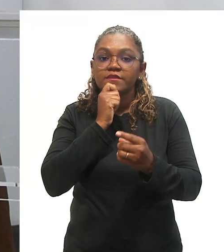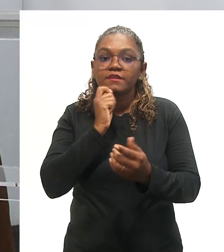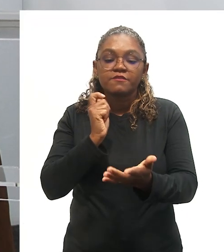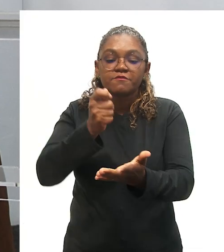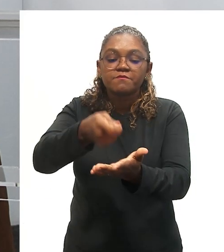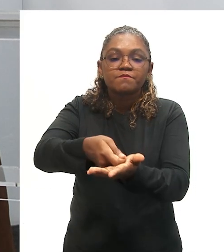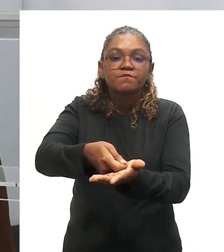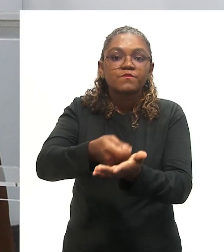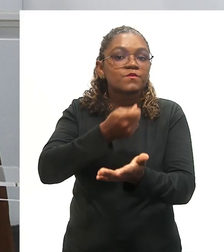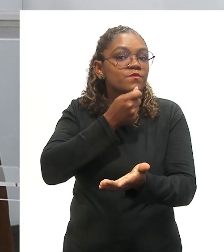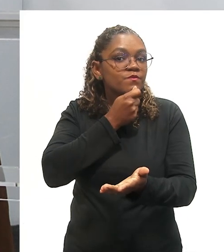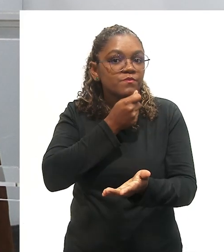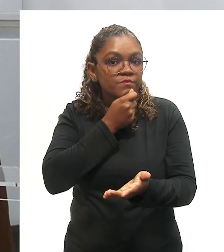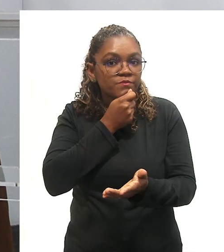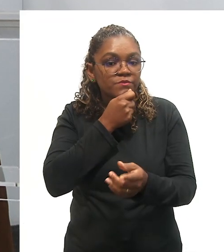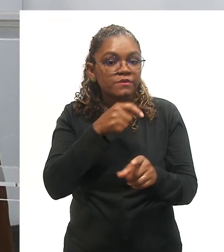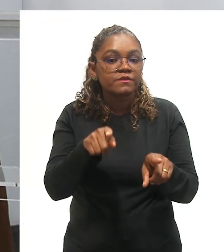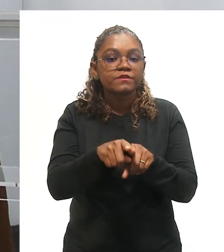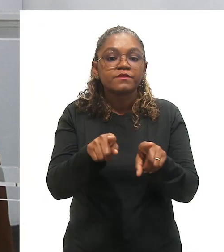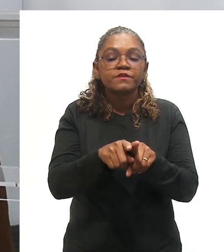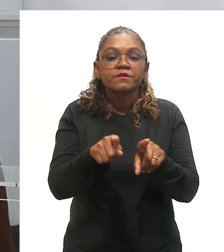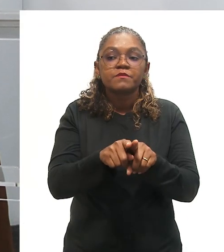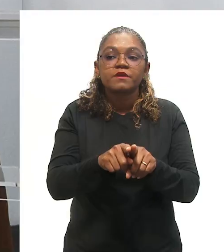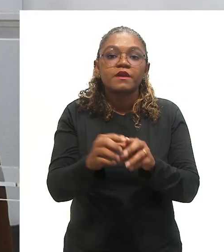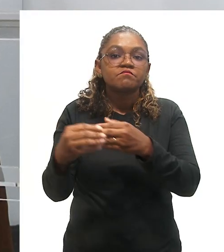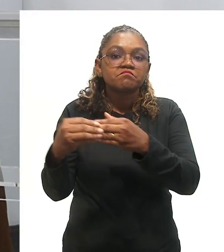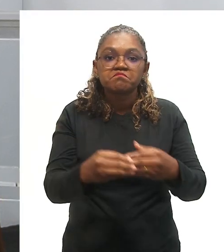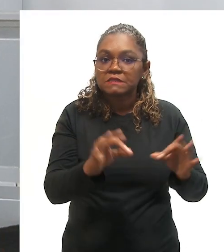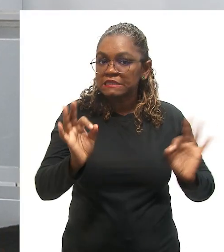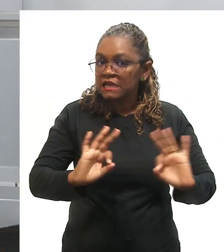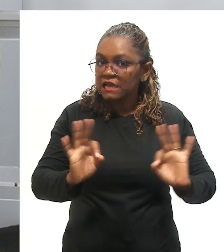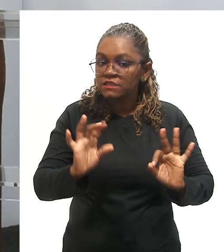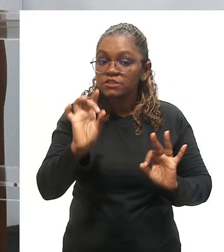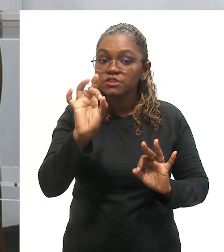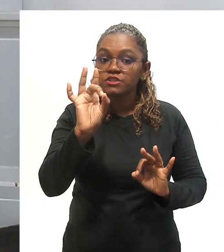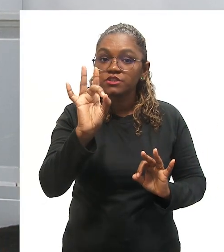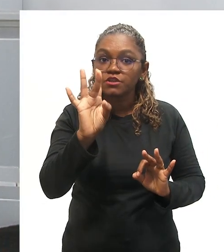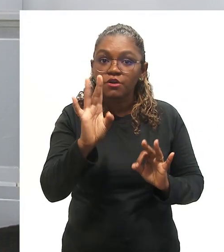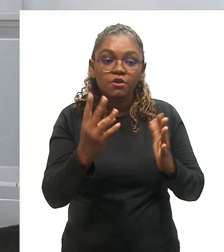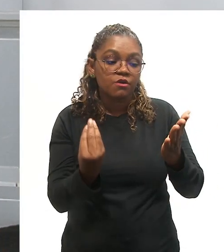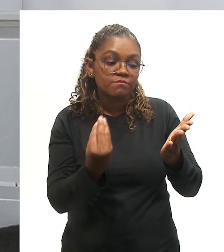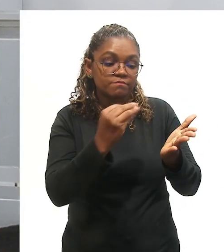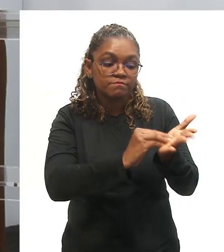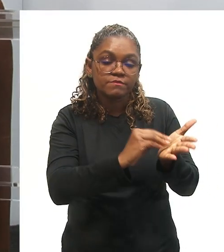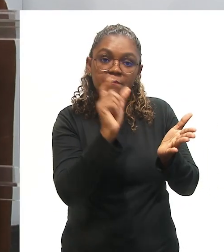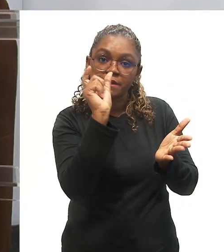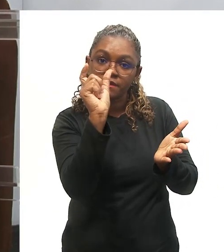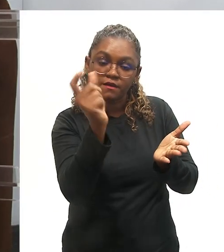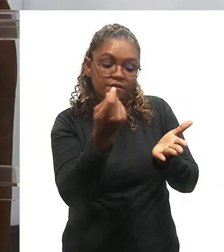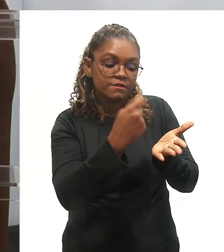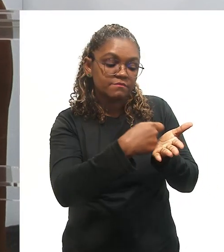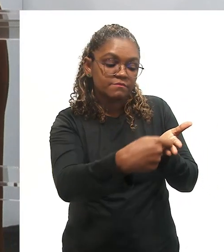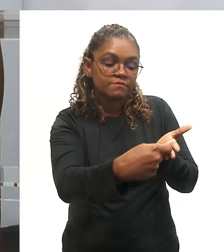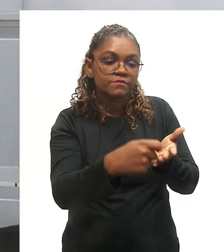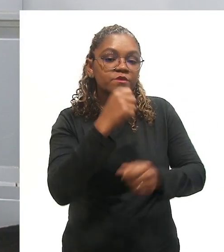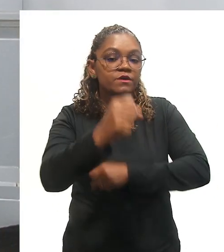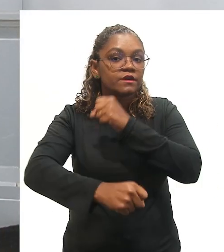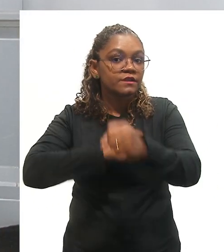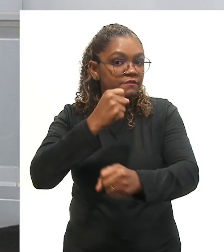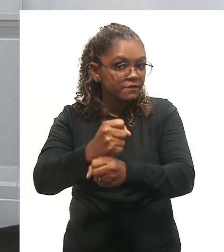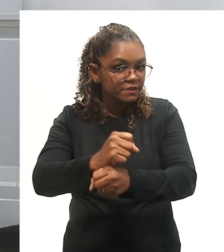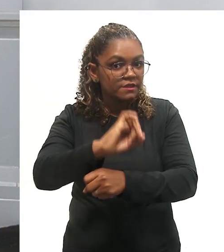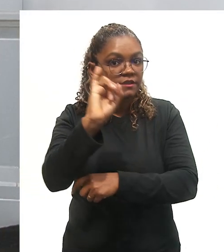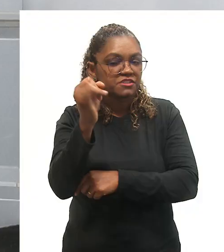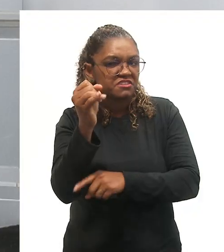eu não fiz a liquidação, não fiz o recebimento, não fiz nada. Só, não vou escrever aqui, o ano que vem, em janeiro, eu te pago. Ele vai ser